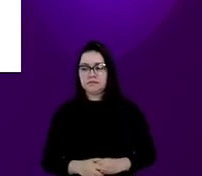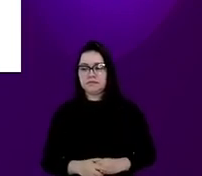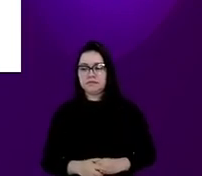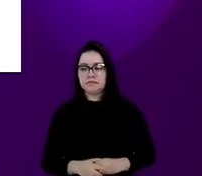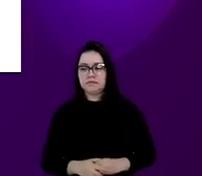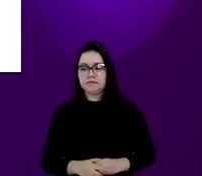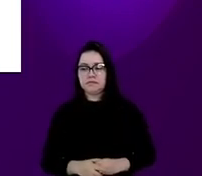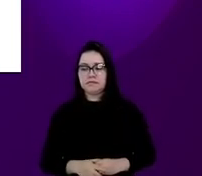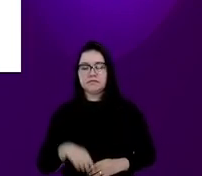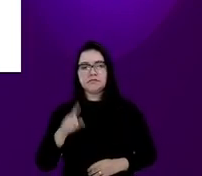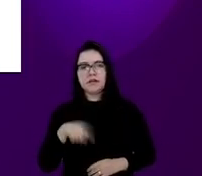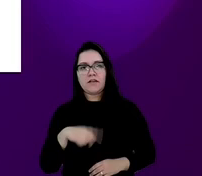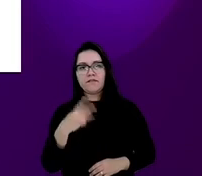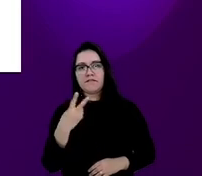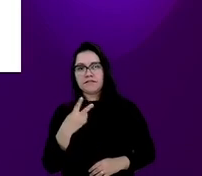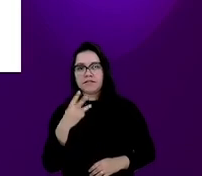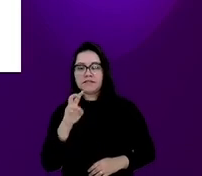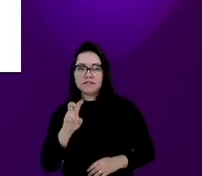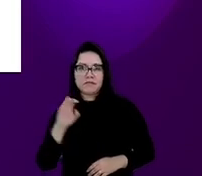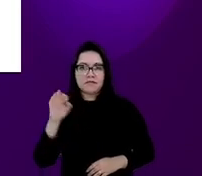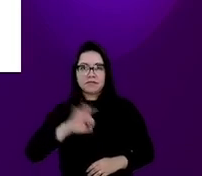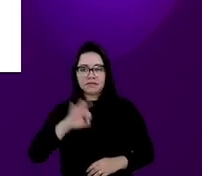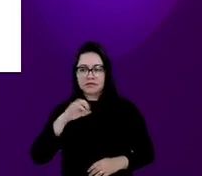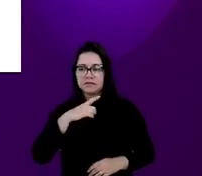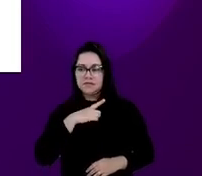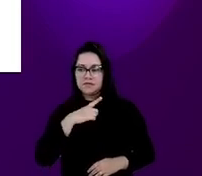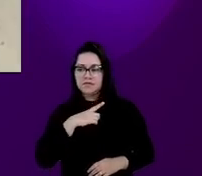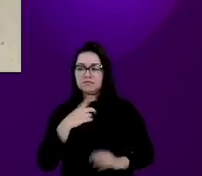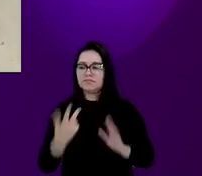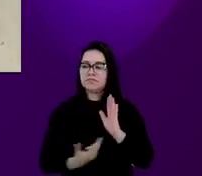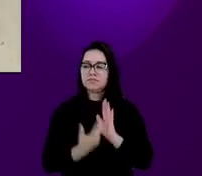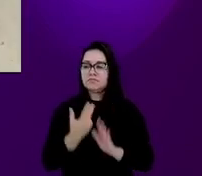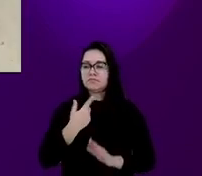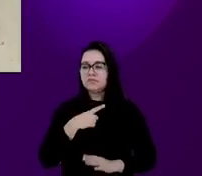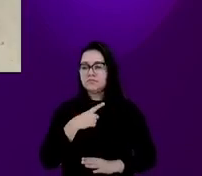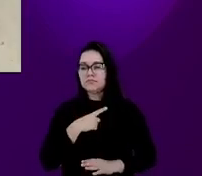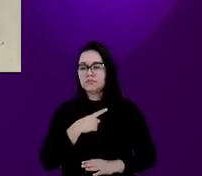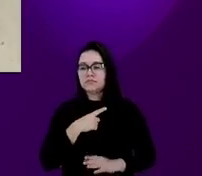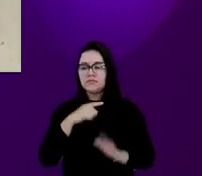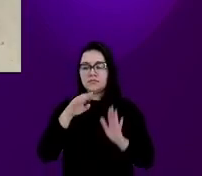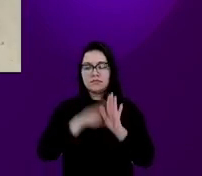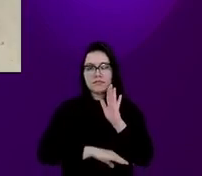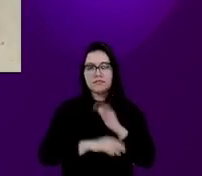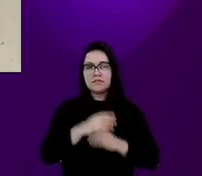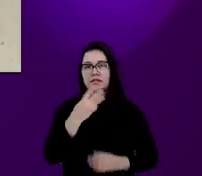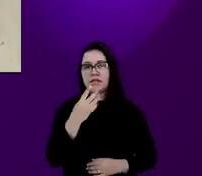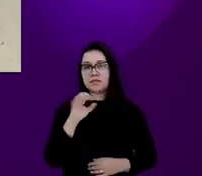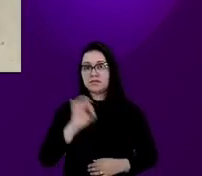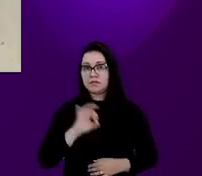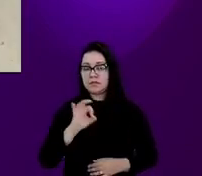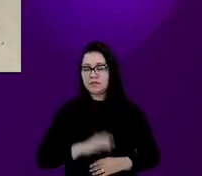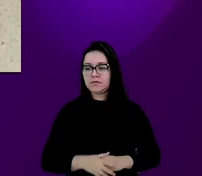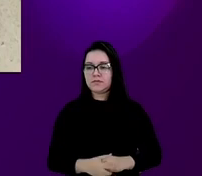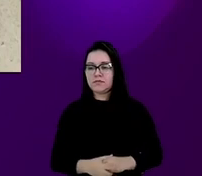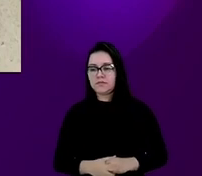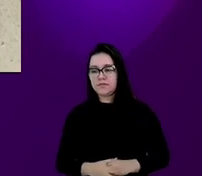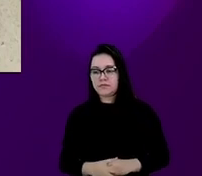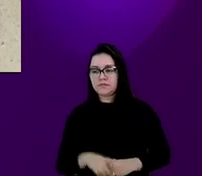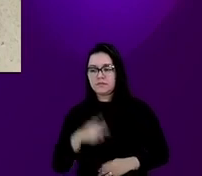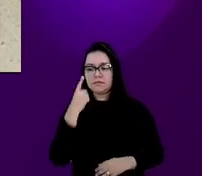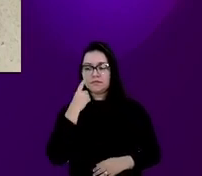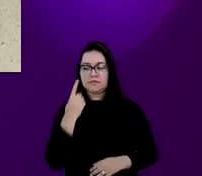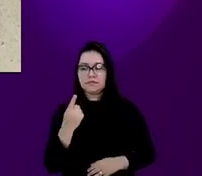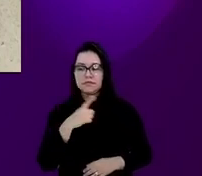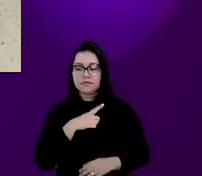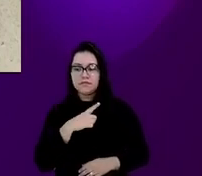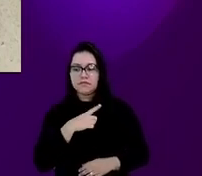chega em torno de 25% nos grandes trabalhos, e na cirurgia robótica isso cai para menos de 3%. Em relação à estética, cada vez mais nas